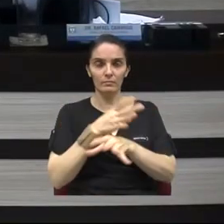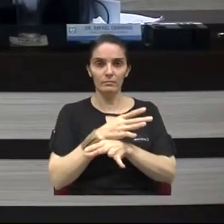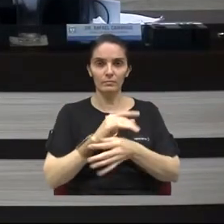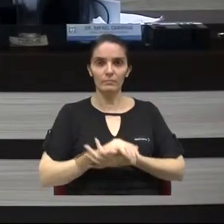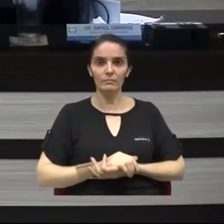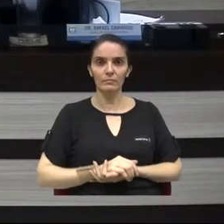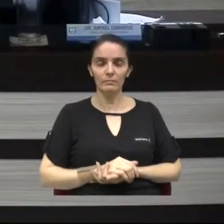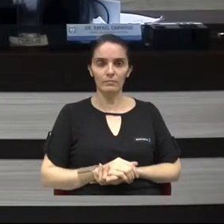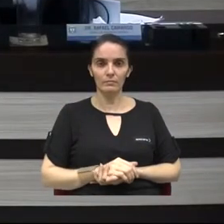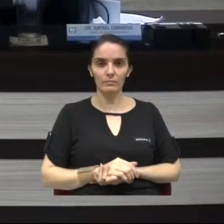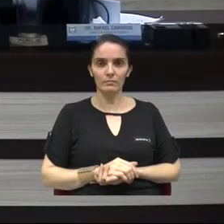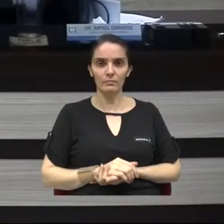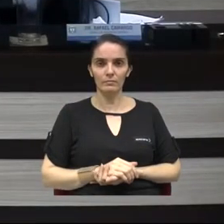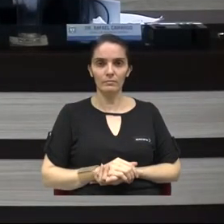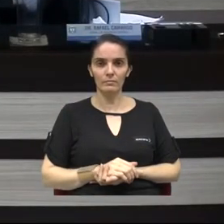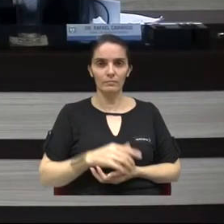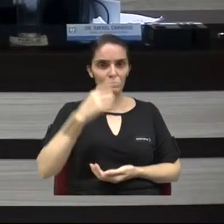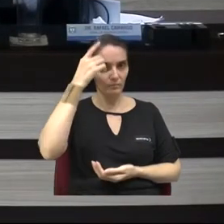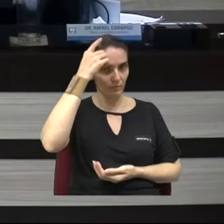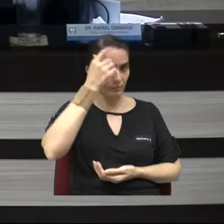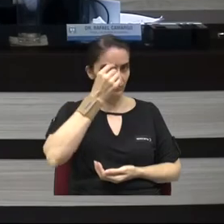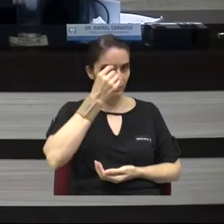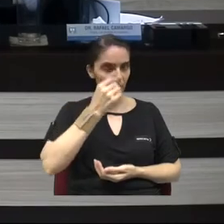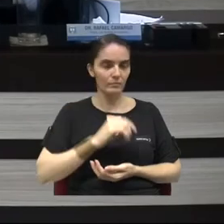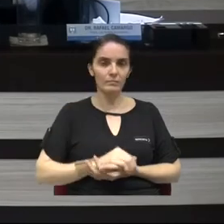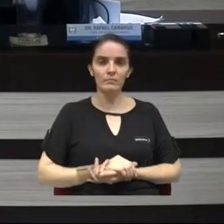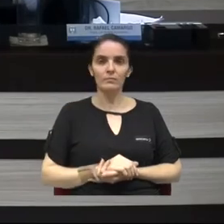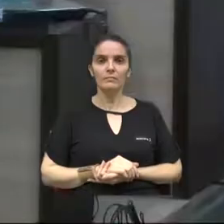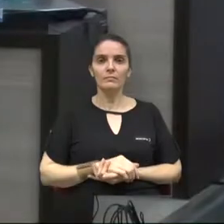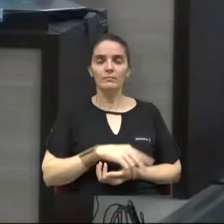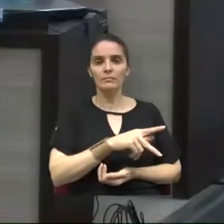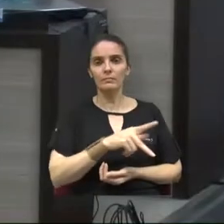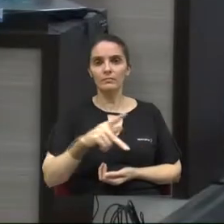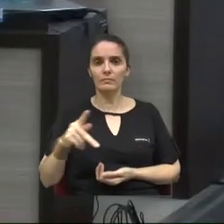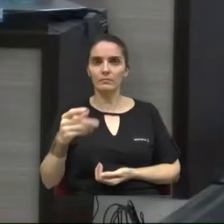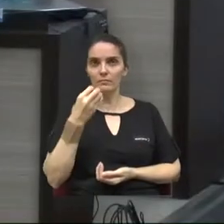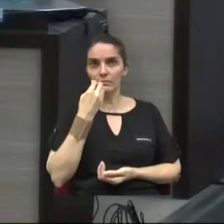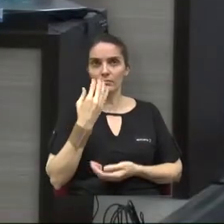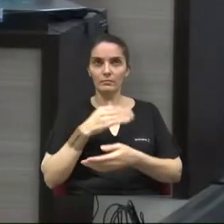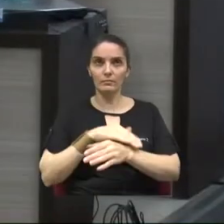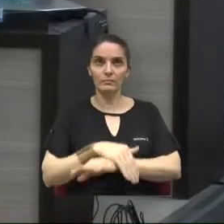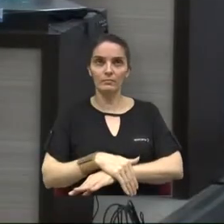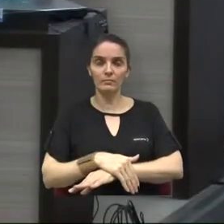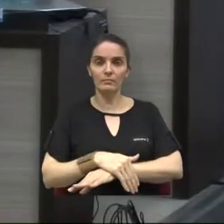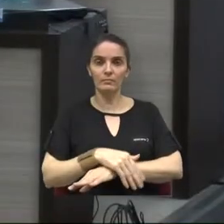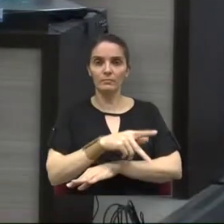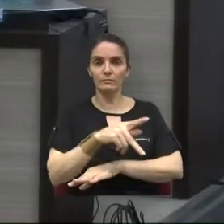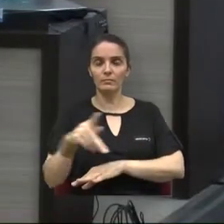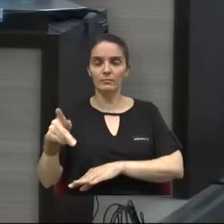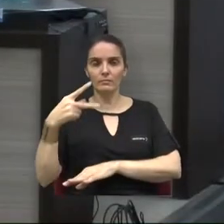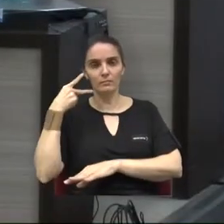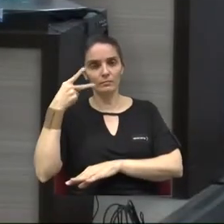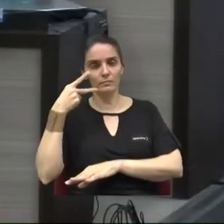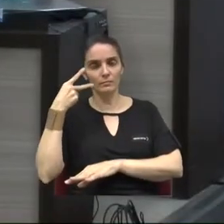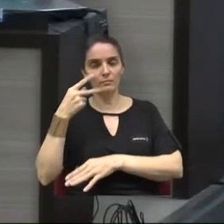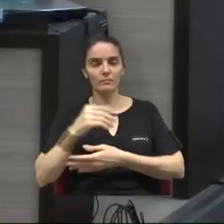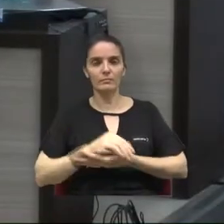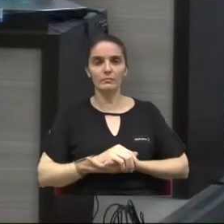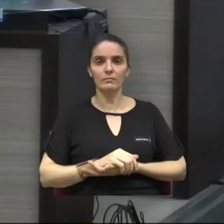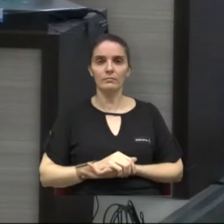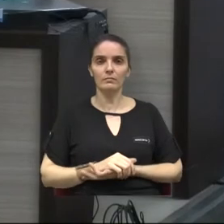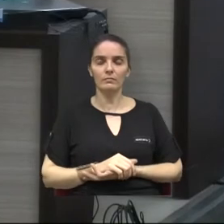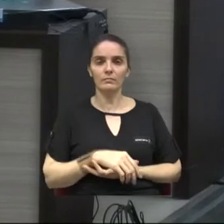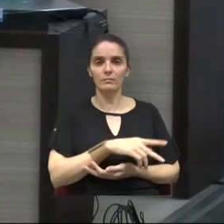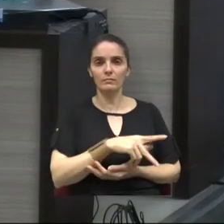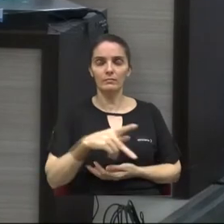de ordem, vereador Anderson Pereira. Senhor presidente, boa noite aos demais vereadores.